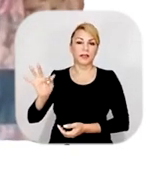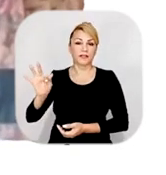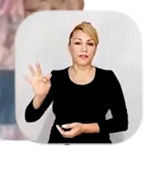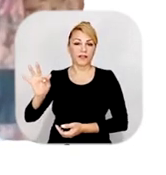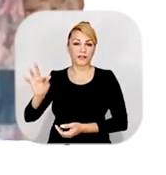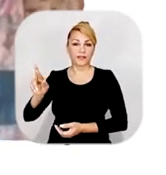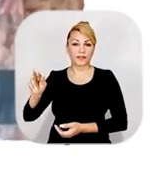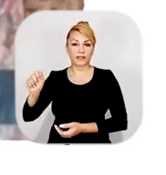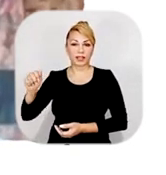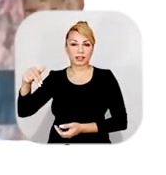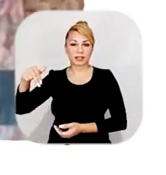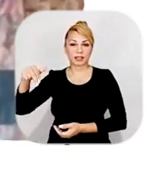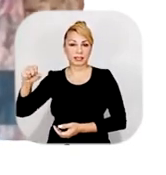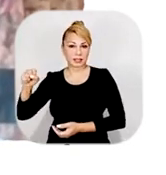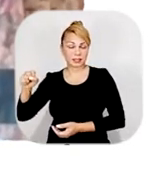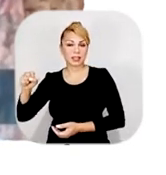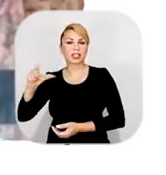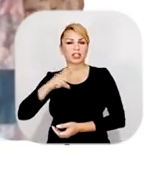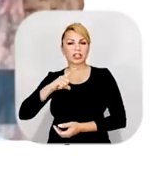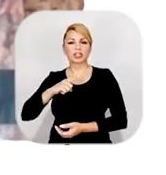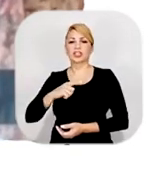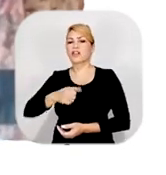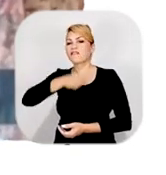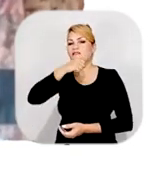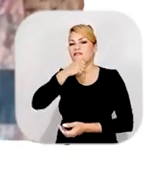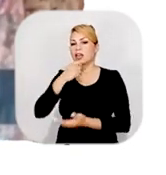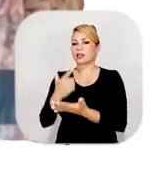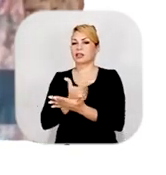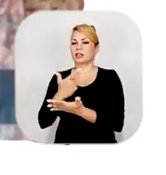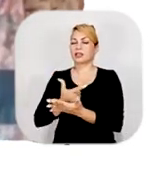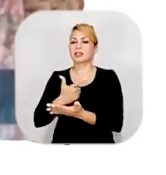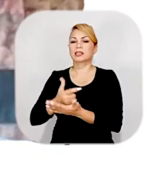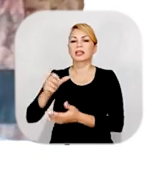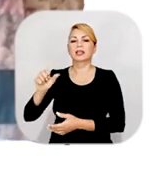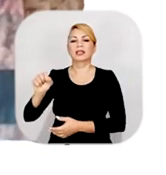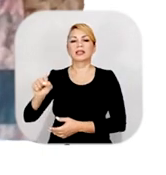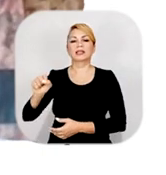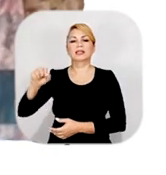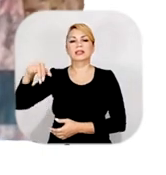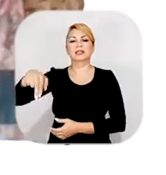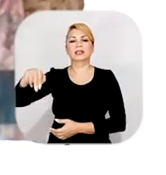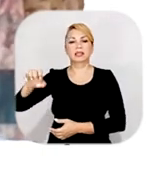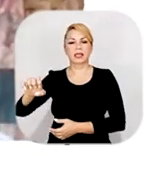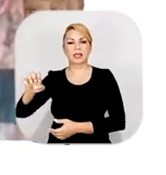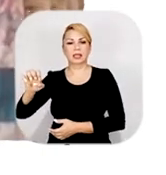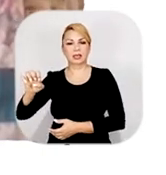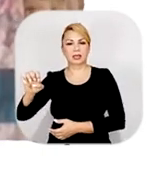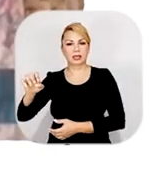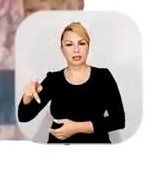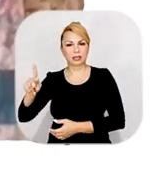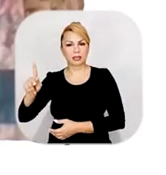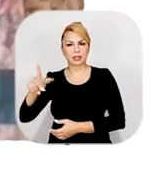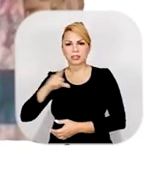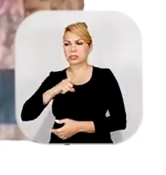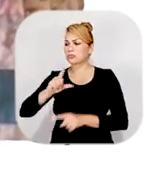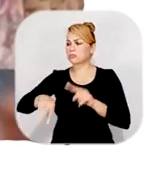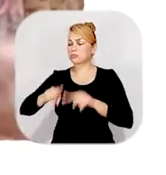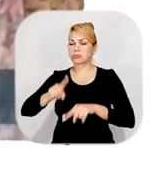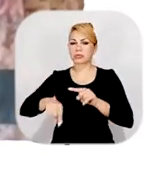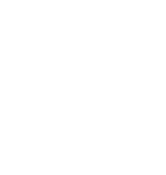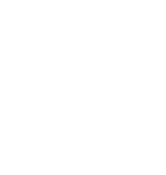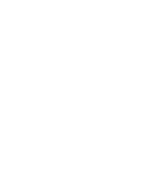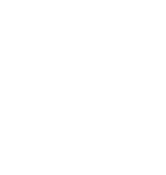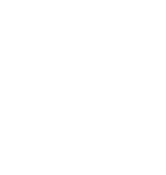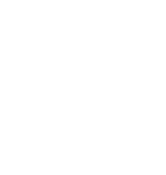livro do Snetlager, de 1937, mas material